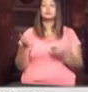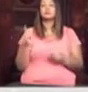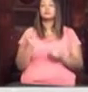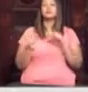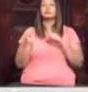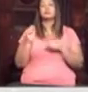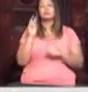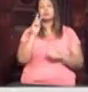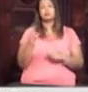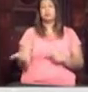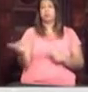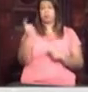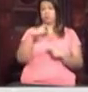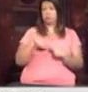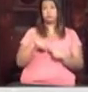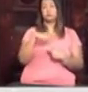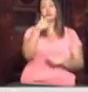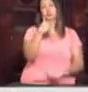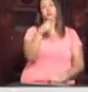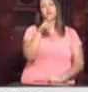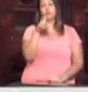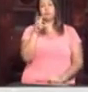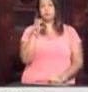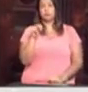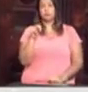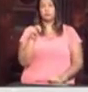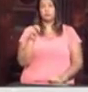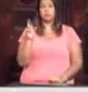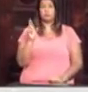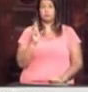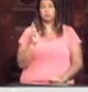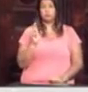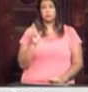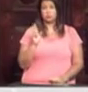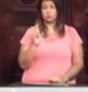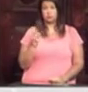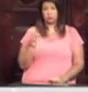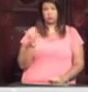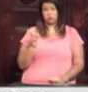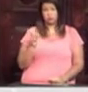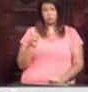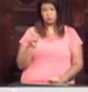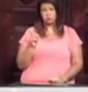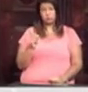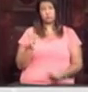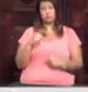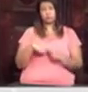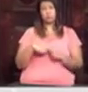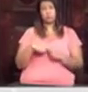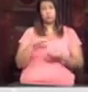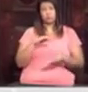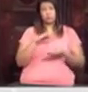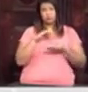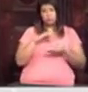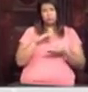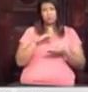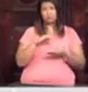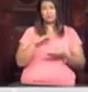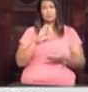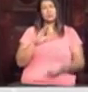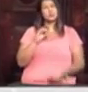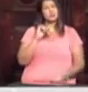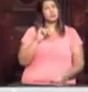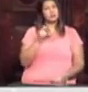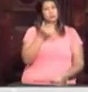de 250 milhões de reais aos cofres públicos oriundos desses esquemas. Se 250 milhões